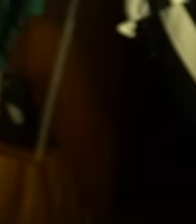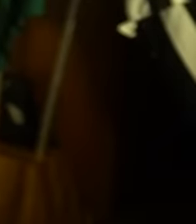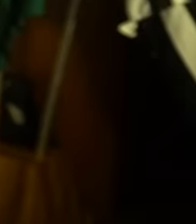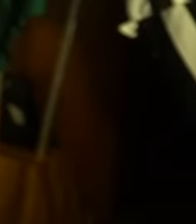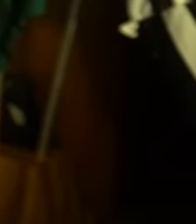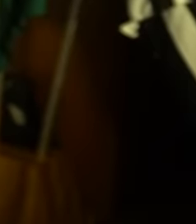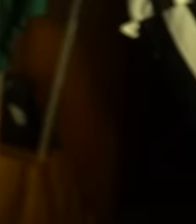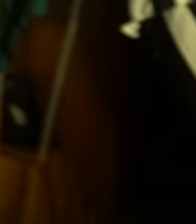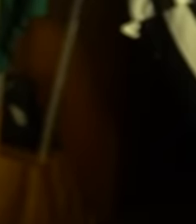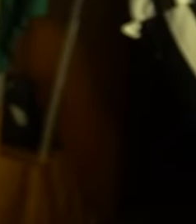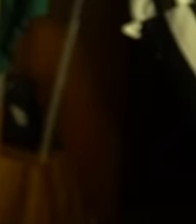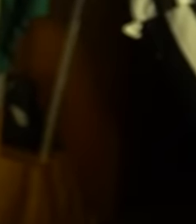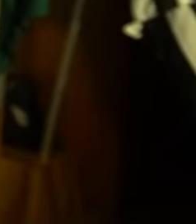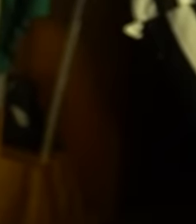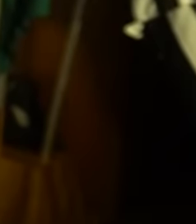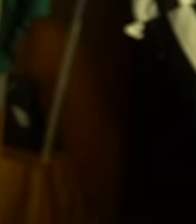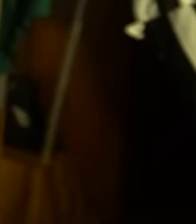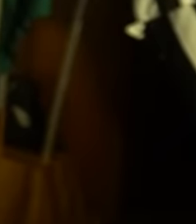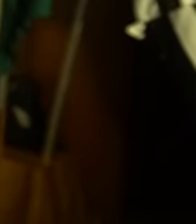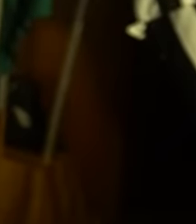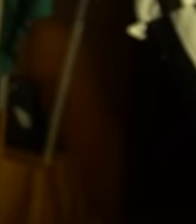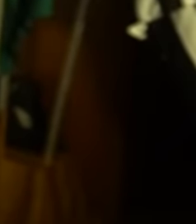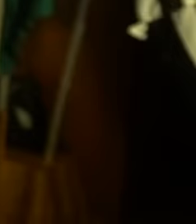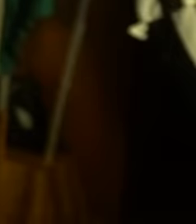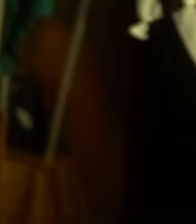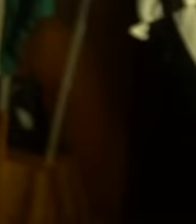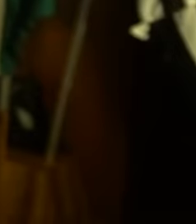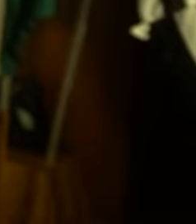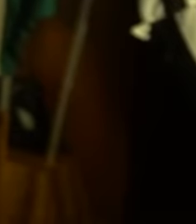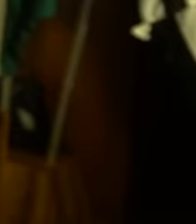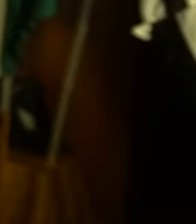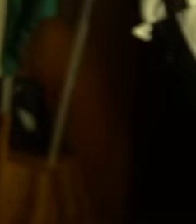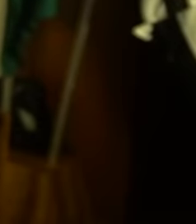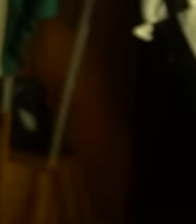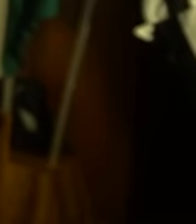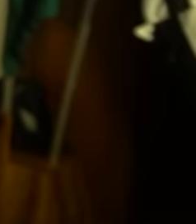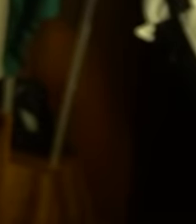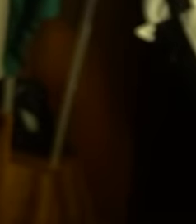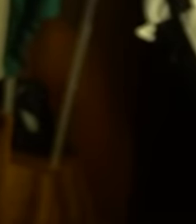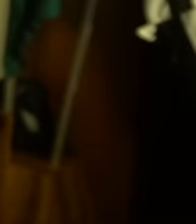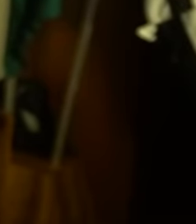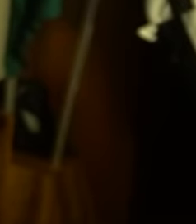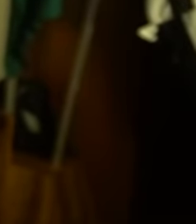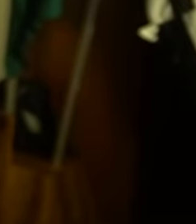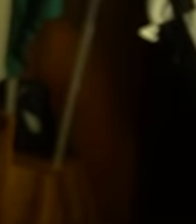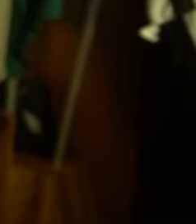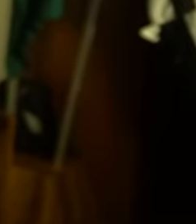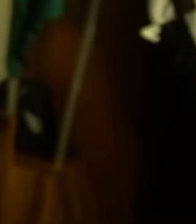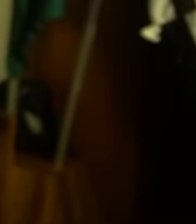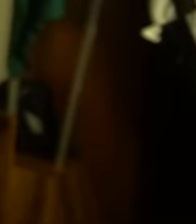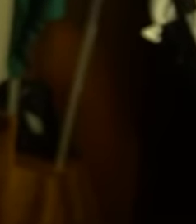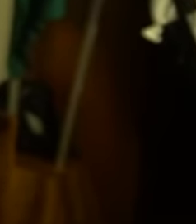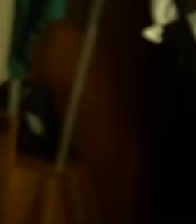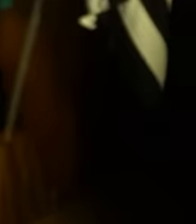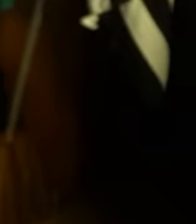eles são um perigo para a sociedade, eles são um perigo para a própria família, para a própria mãe, e a própria vida deles está em risco, porque é uma